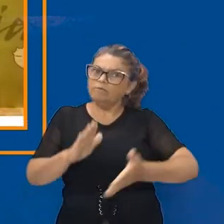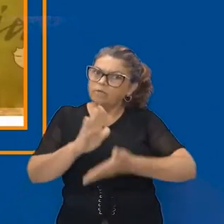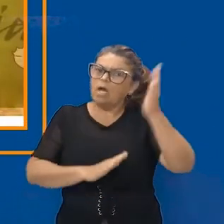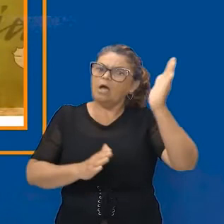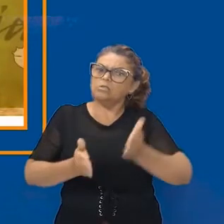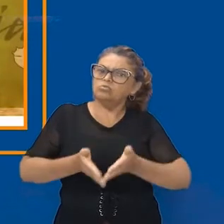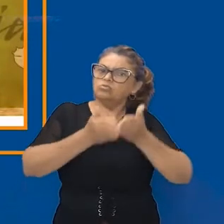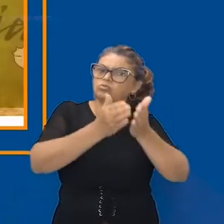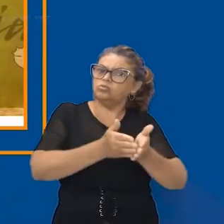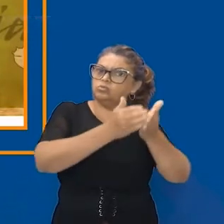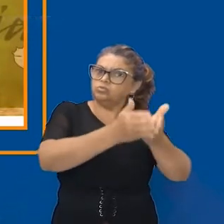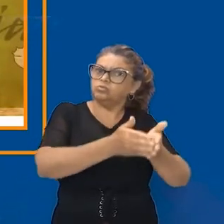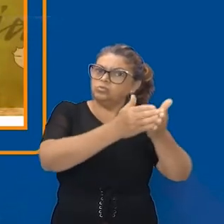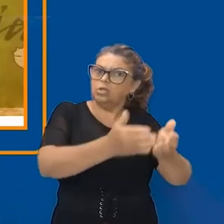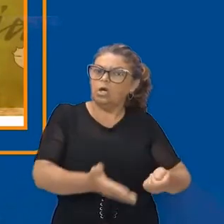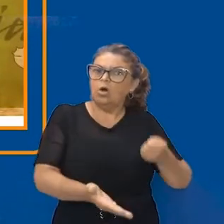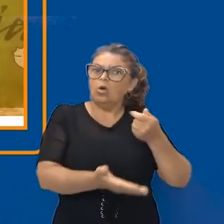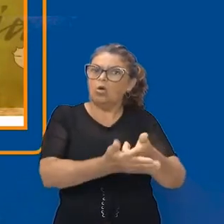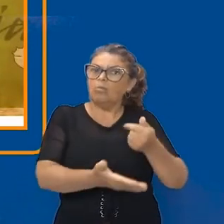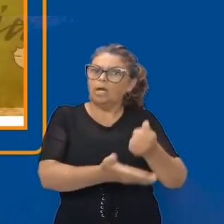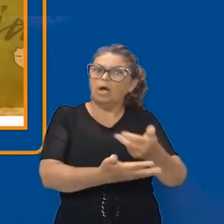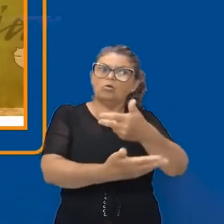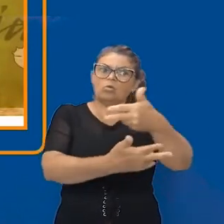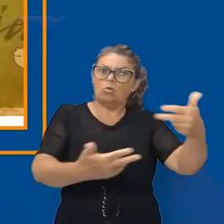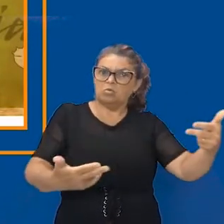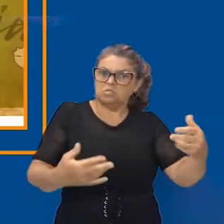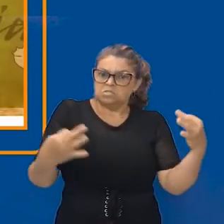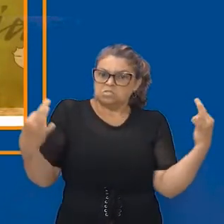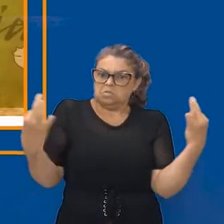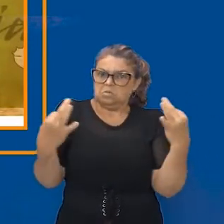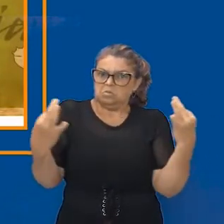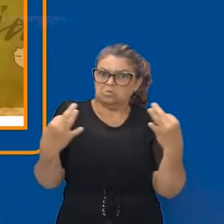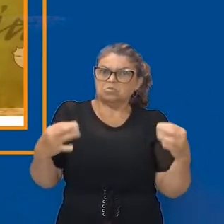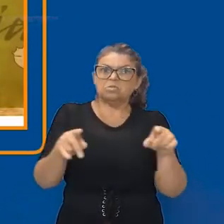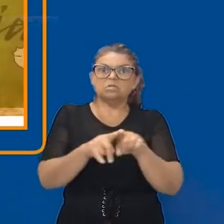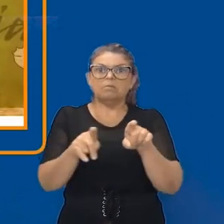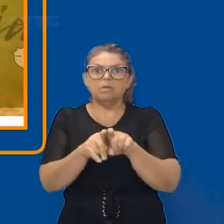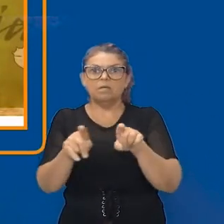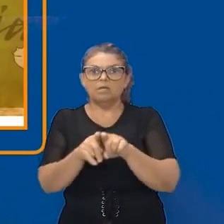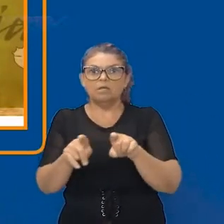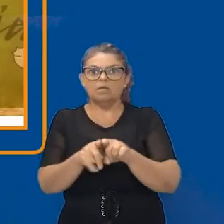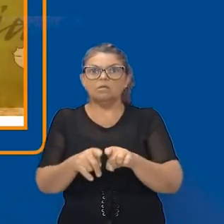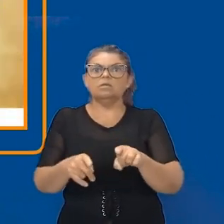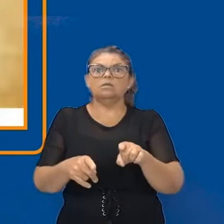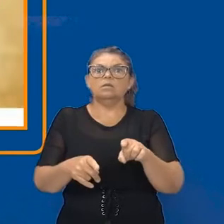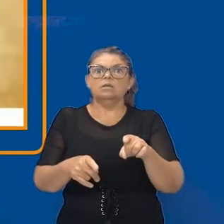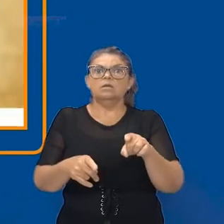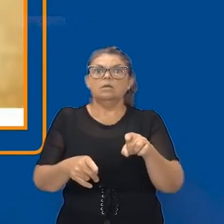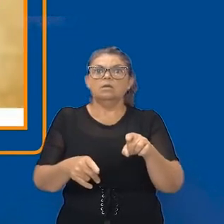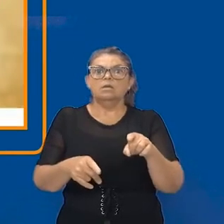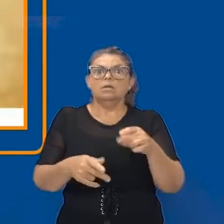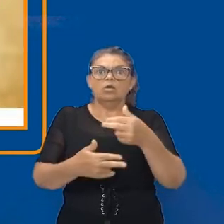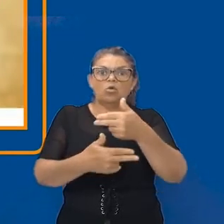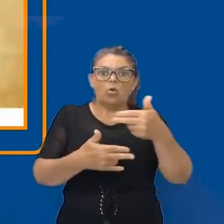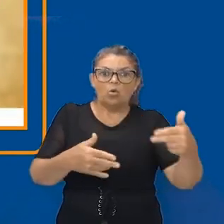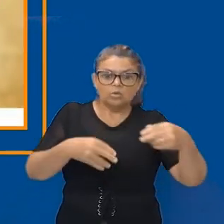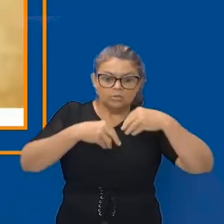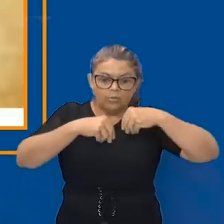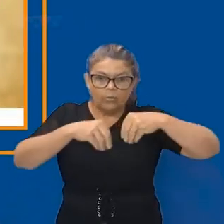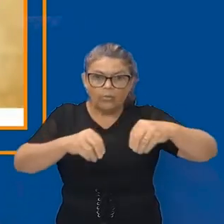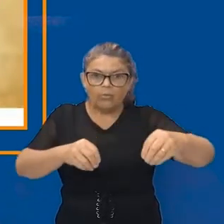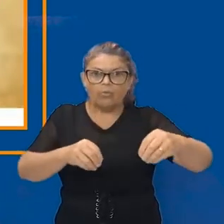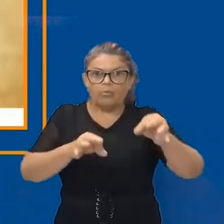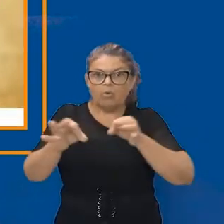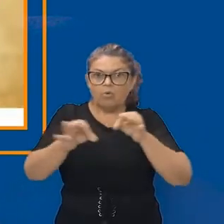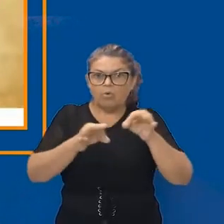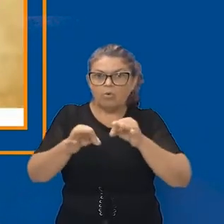iam para o Oriente comprar artigos de luxo e as especiarias que usavam para conservar os alimentos. Mas as cidades de